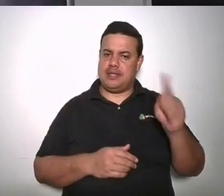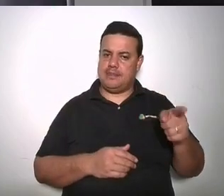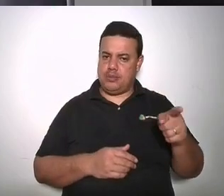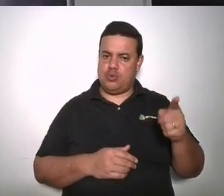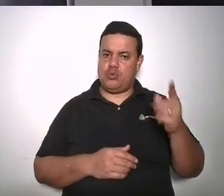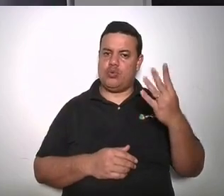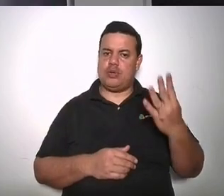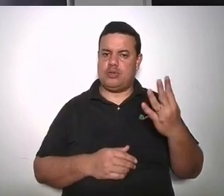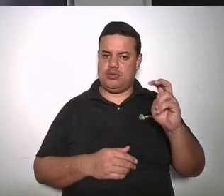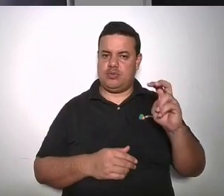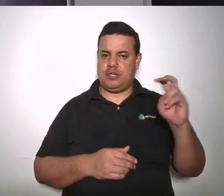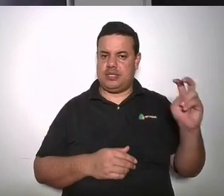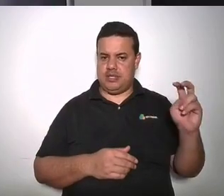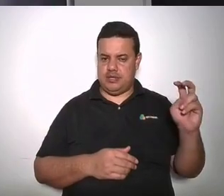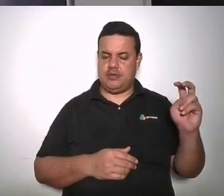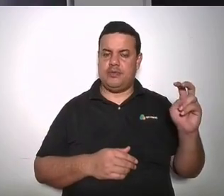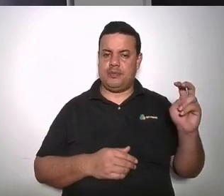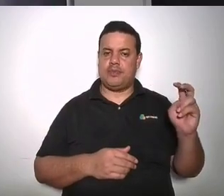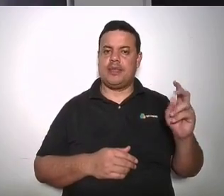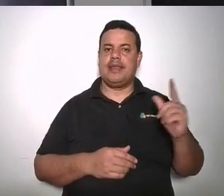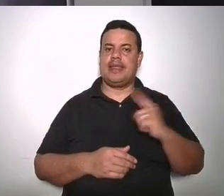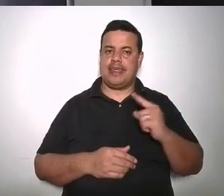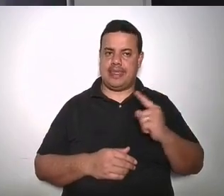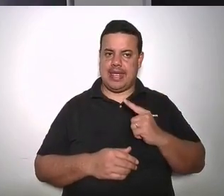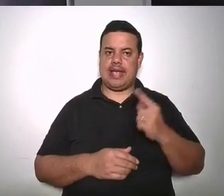415.455. Nas receitas de capital,